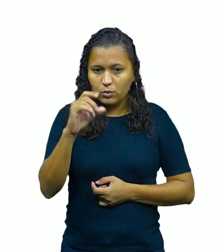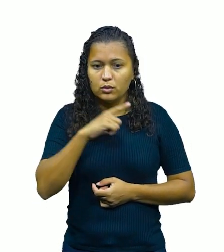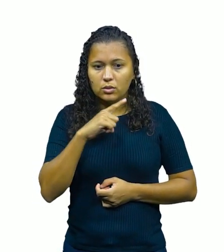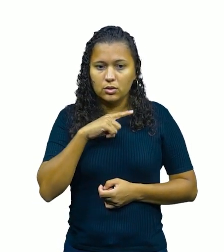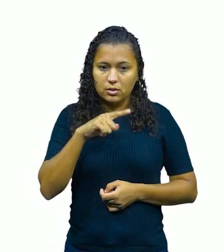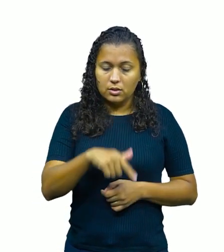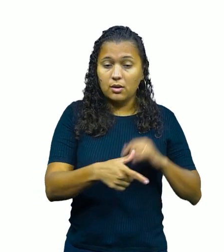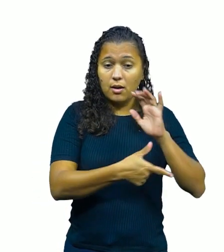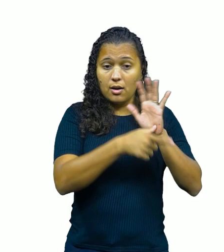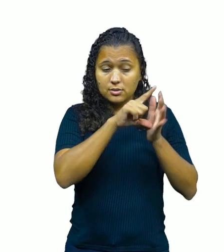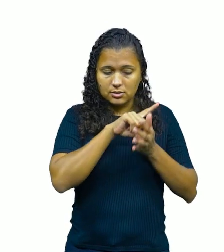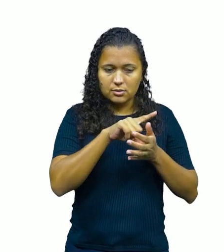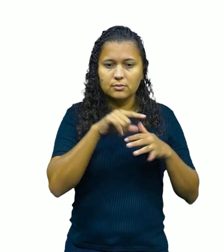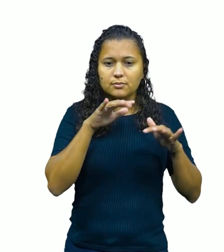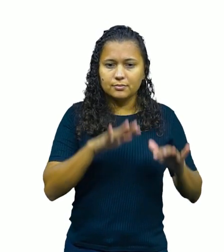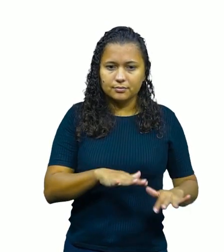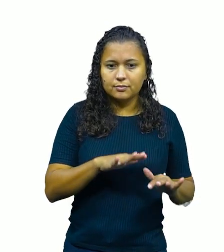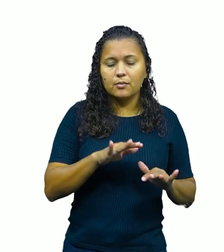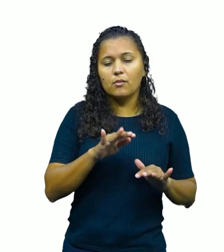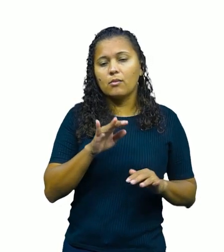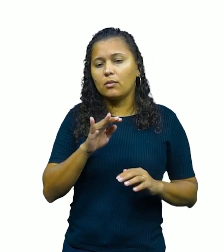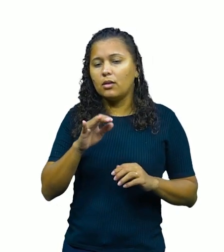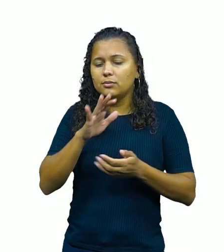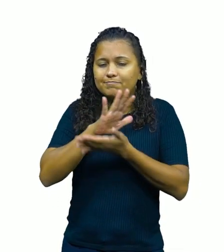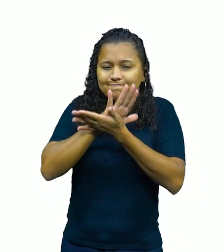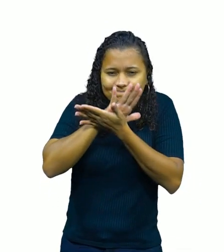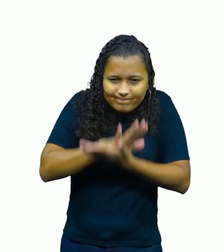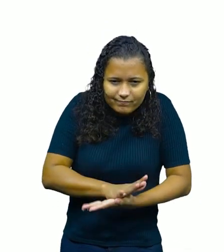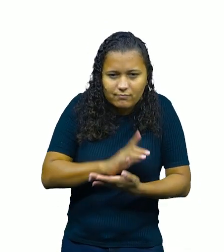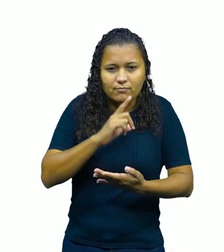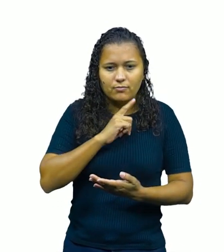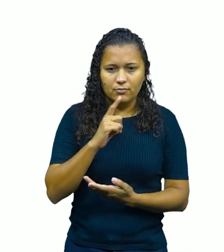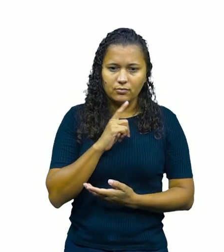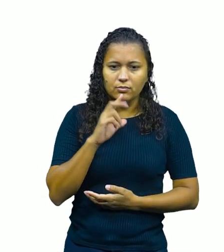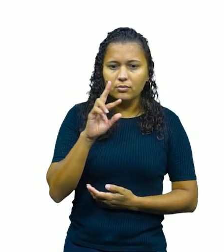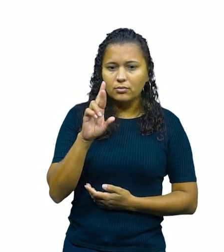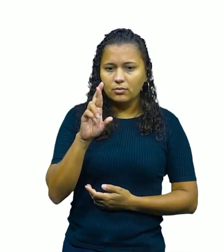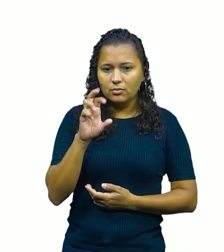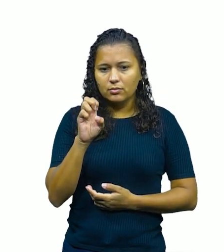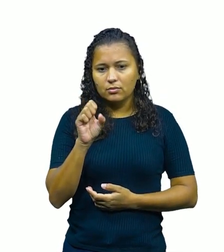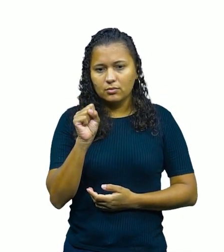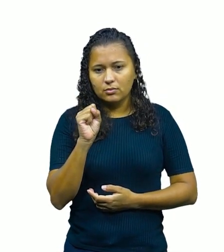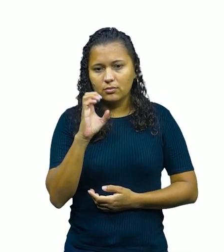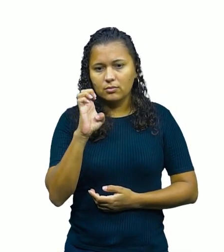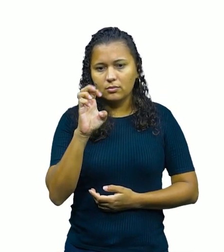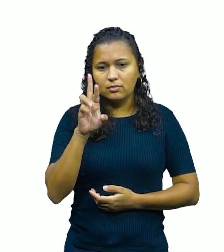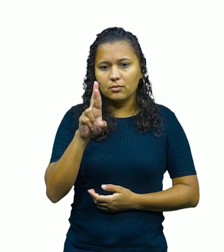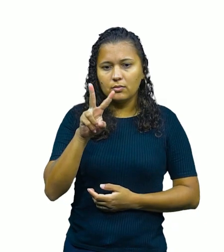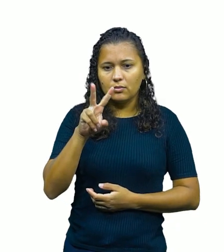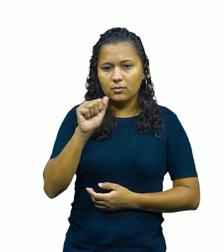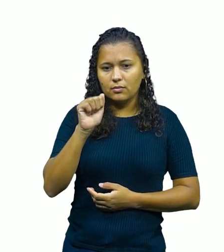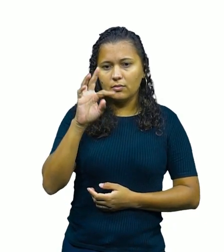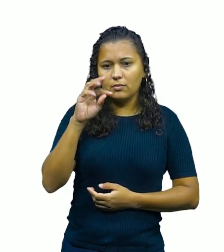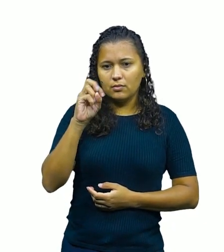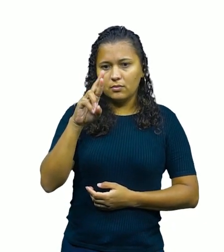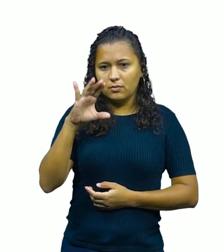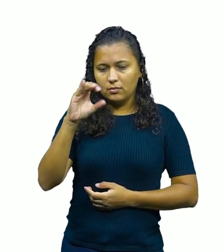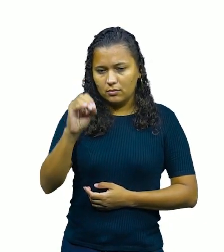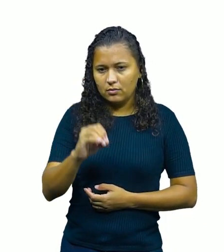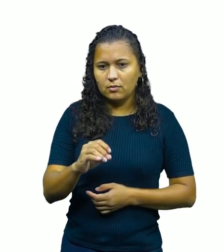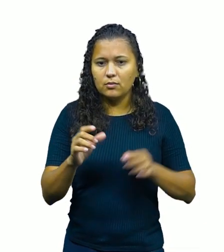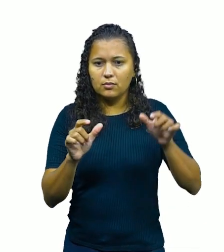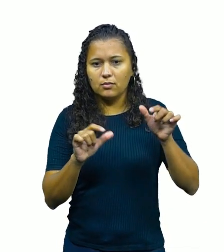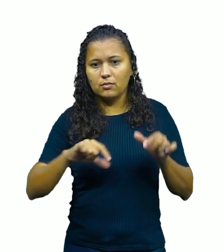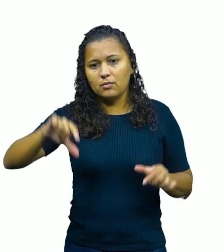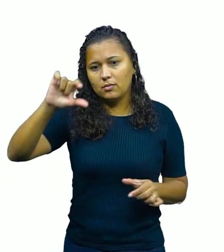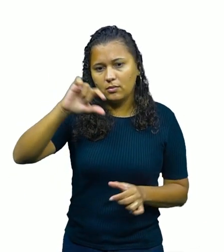da medida, né? Quando ele é submetido a essa pressão, esse reservatório vai liberar esse líquido e